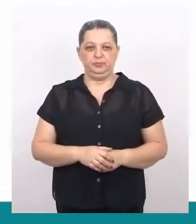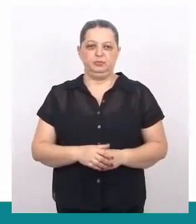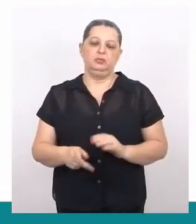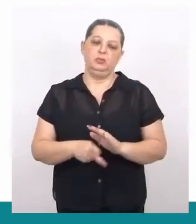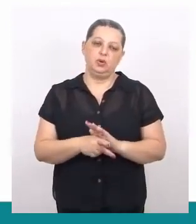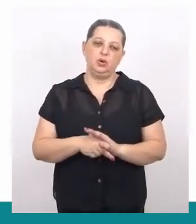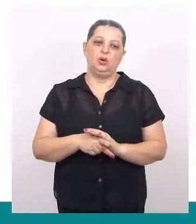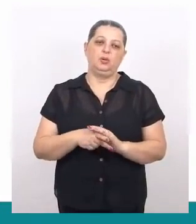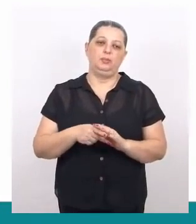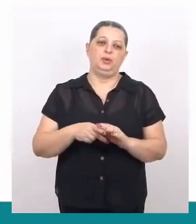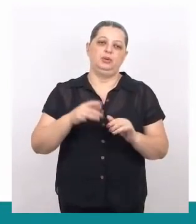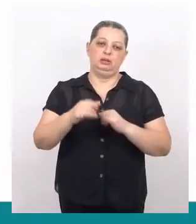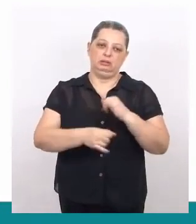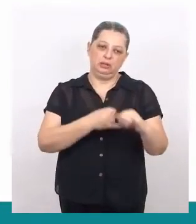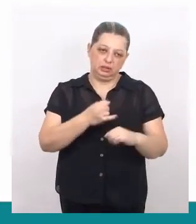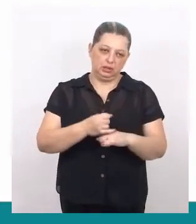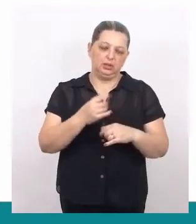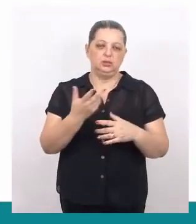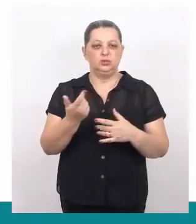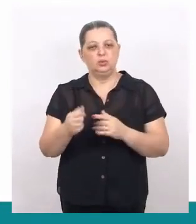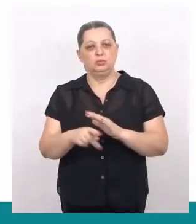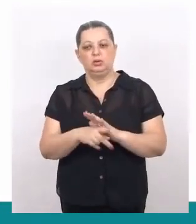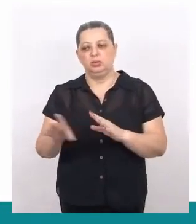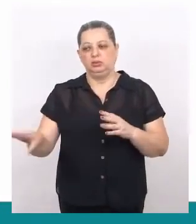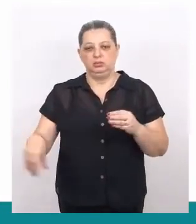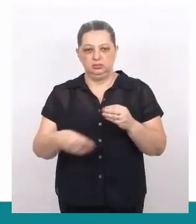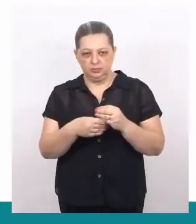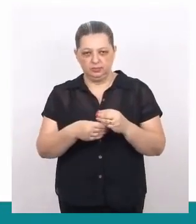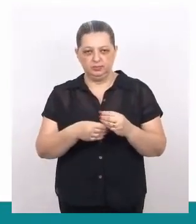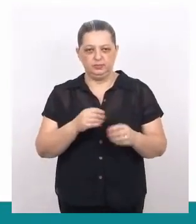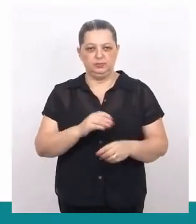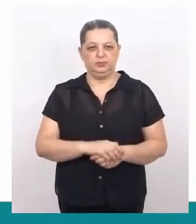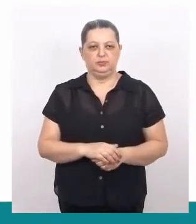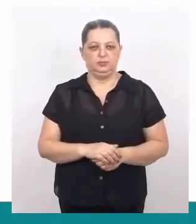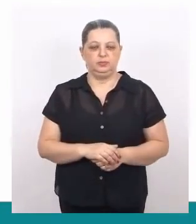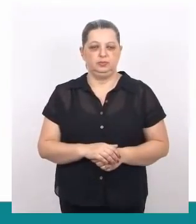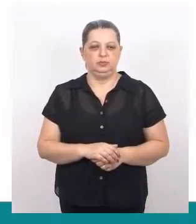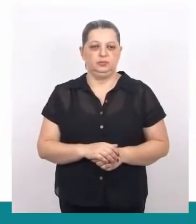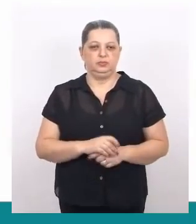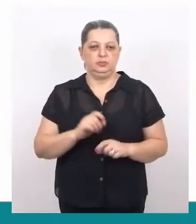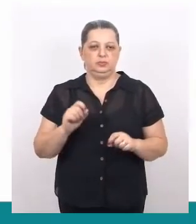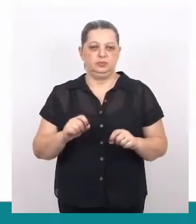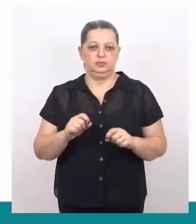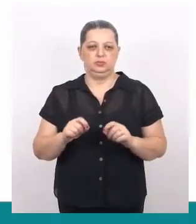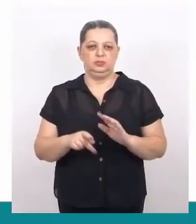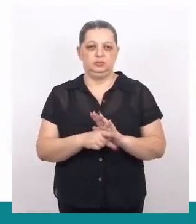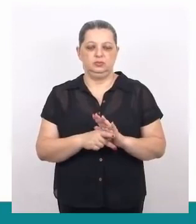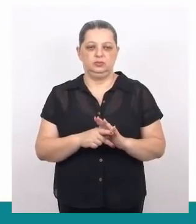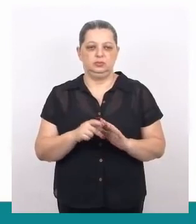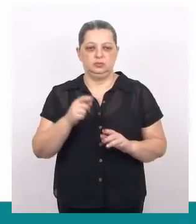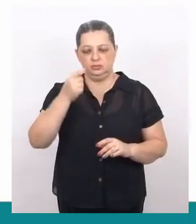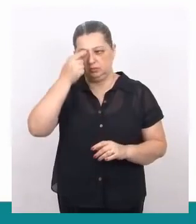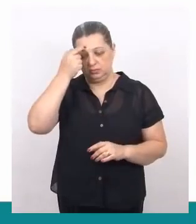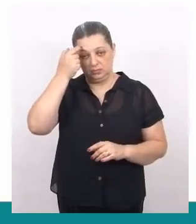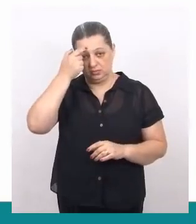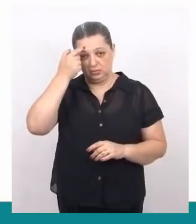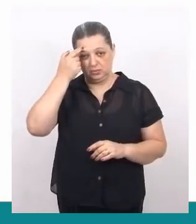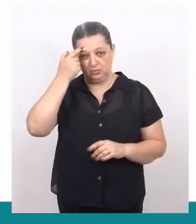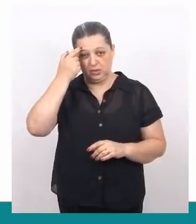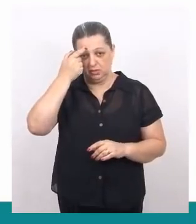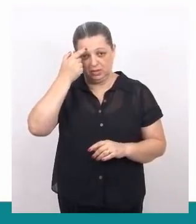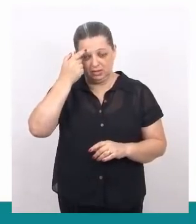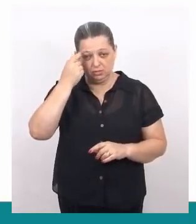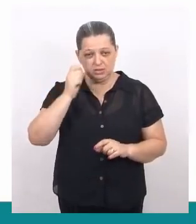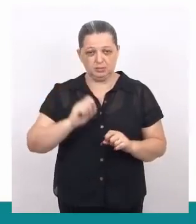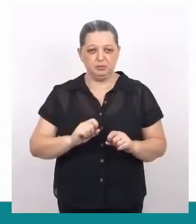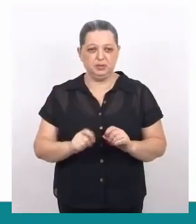carga horária que possa ter acontecido por conta da atribuição dos novos componentes curriculares que vão ocasionar